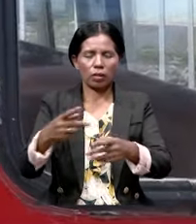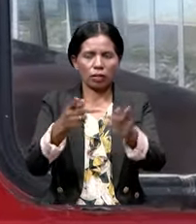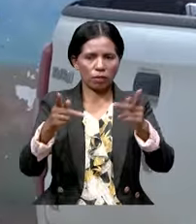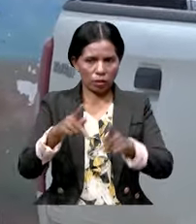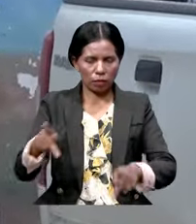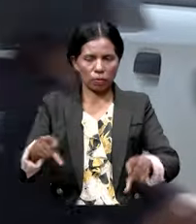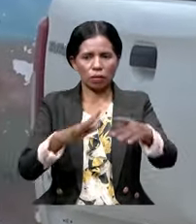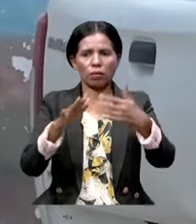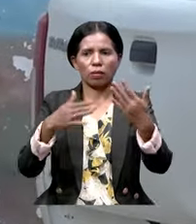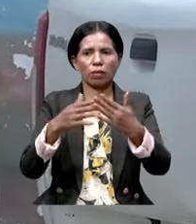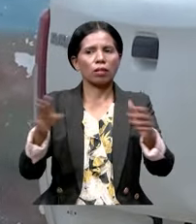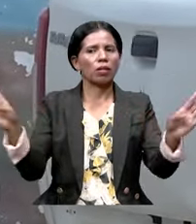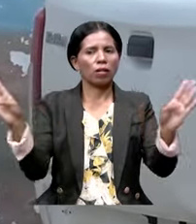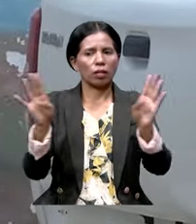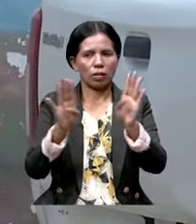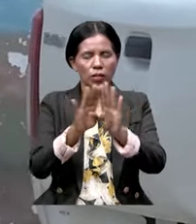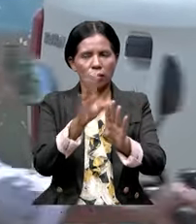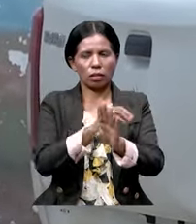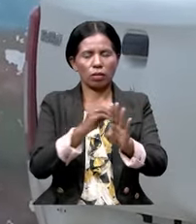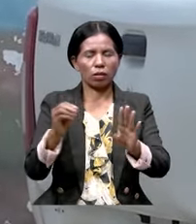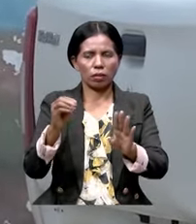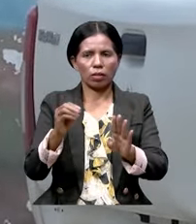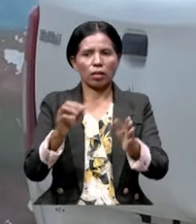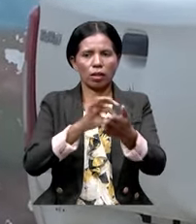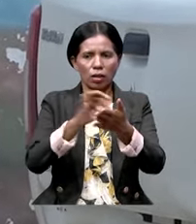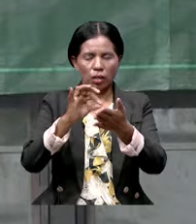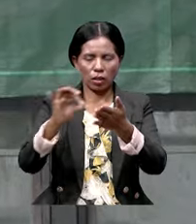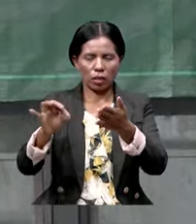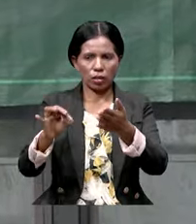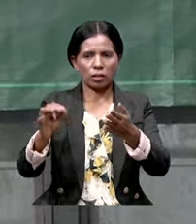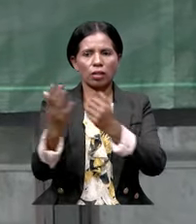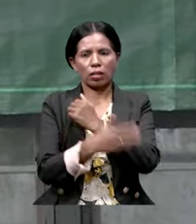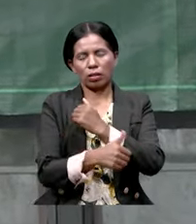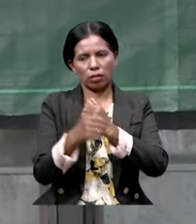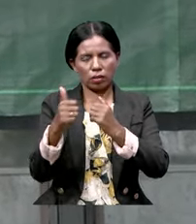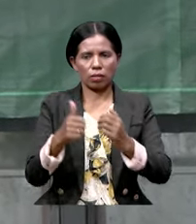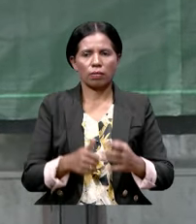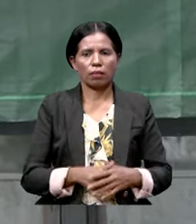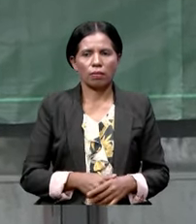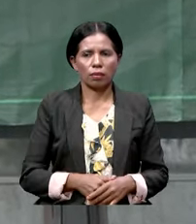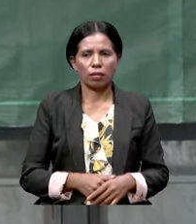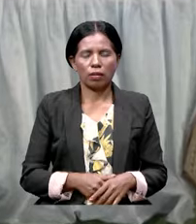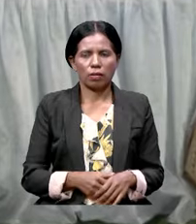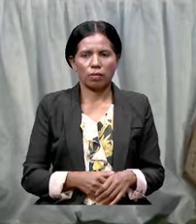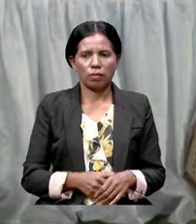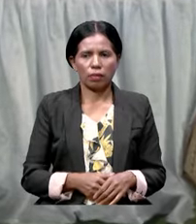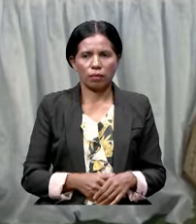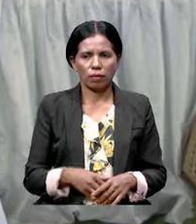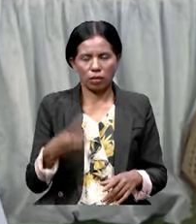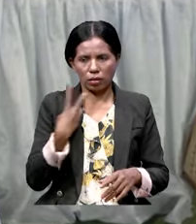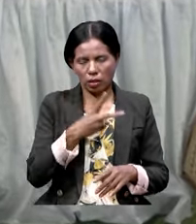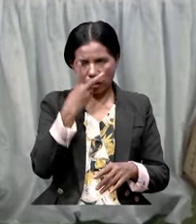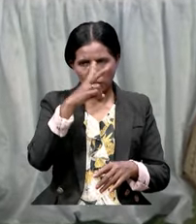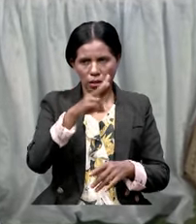público Sira, na kono ho eru ortografia nebe hakerek ho lian estrangeiro Sira selu. Ita hareba espaço público nebe